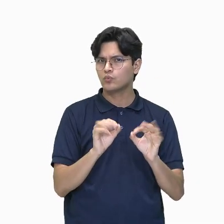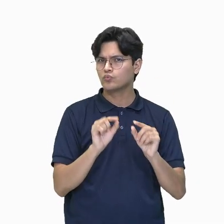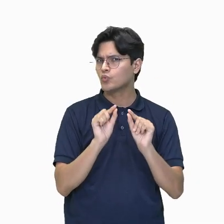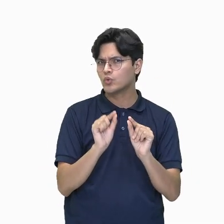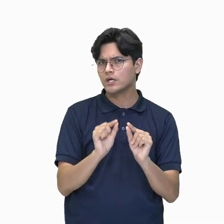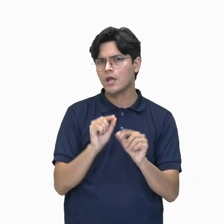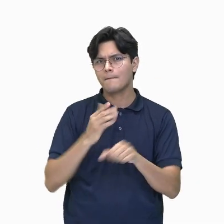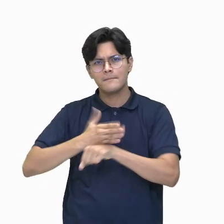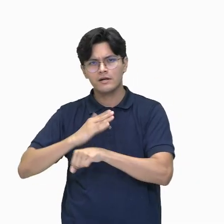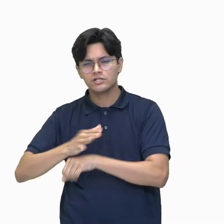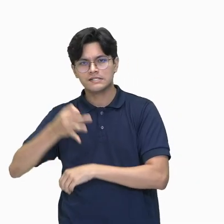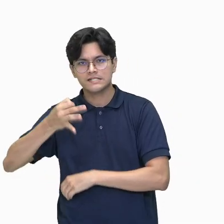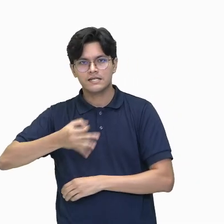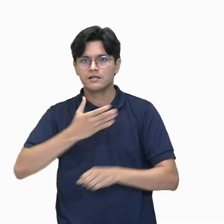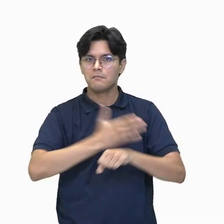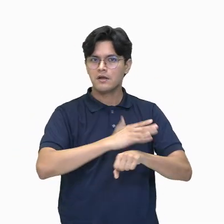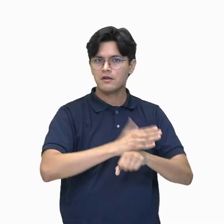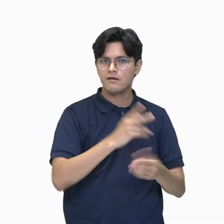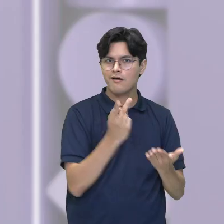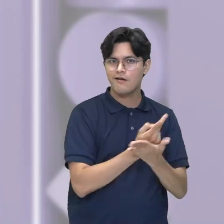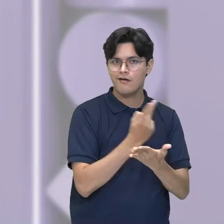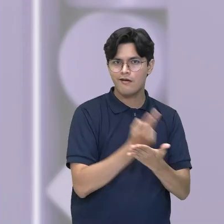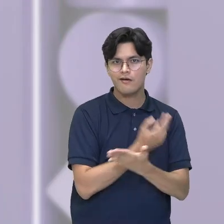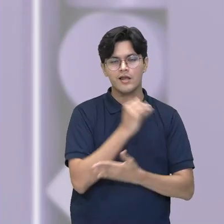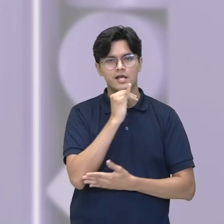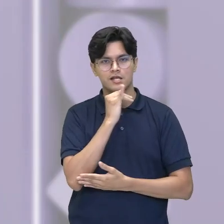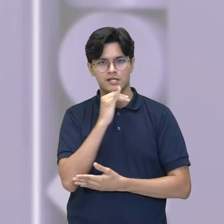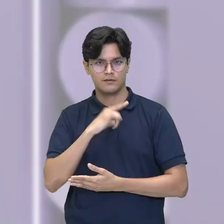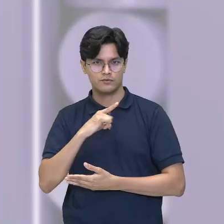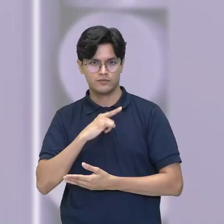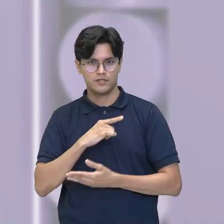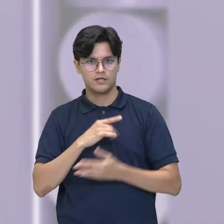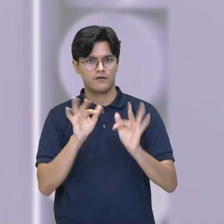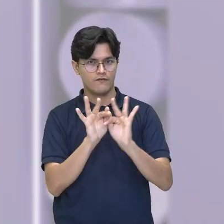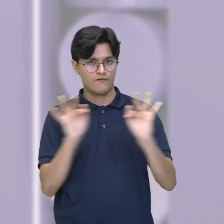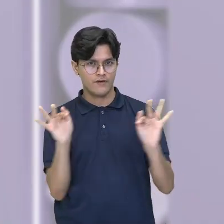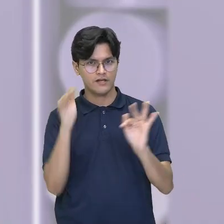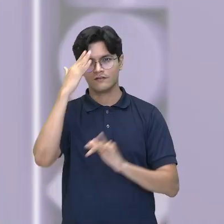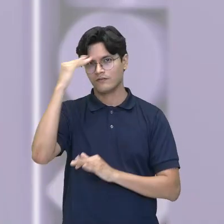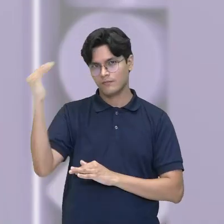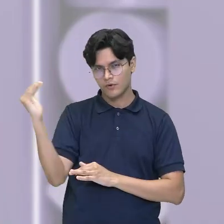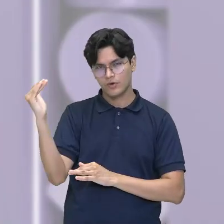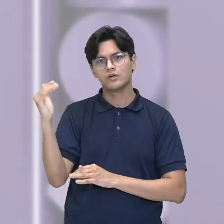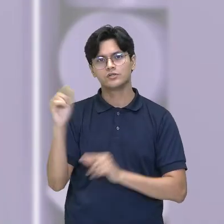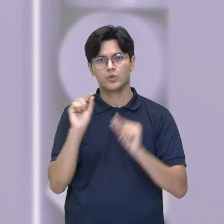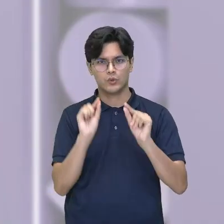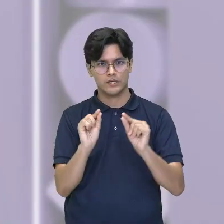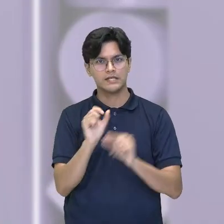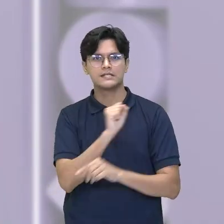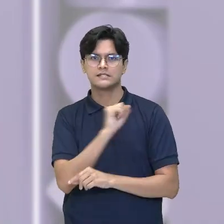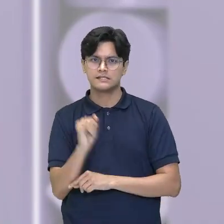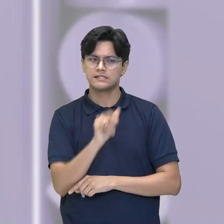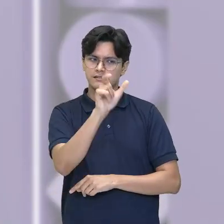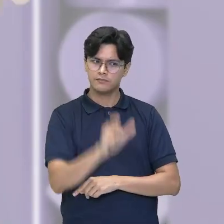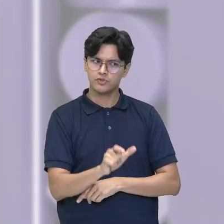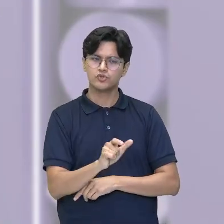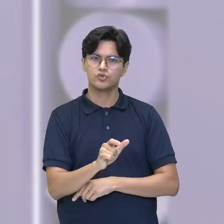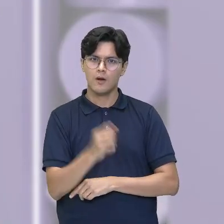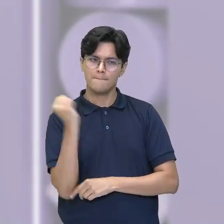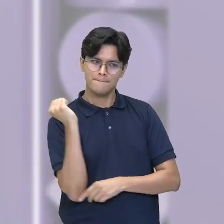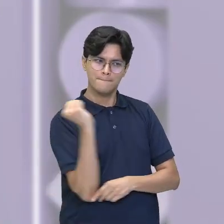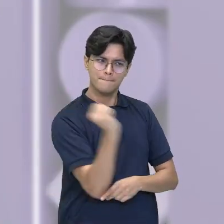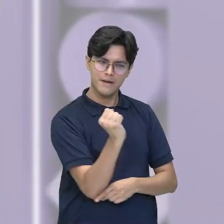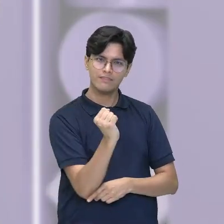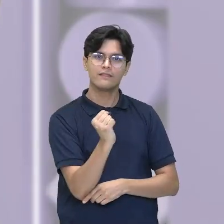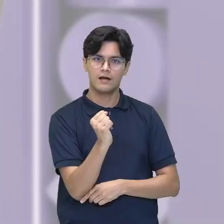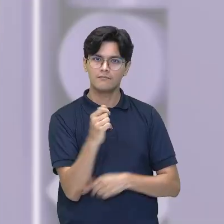era aquele código que falava olho por olho, dente por dente. Se fulano matou, tem que ser morto. Se fulano roubou,